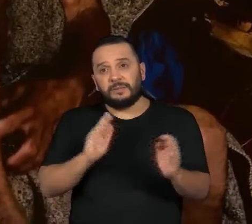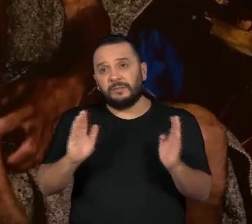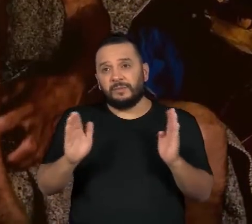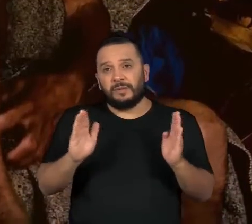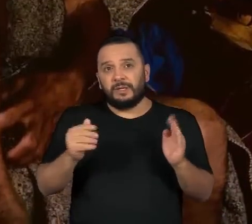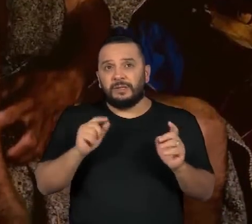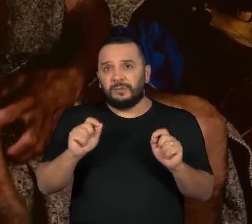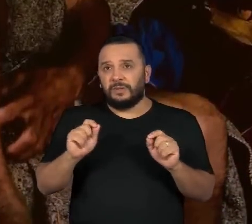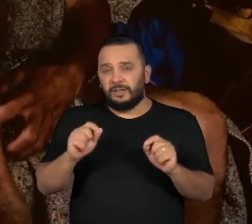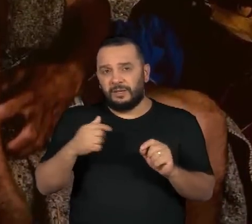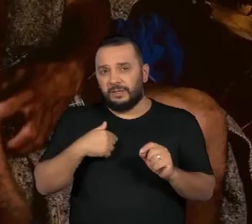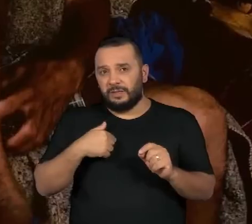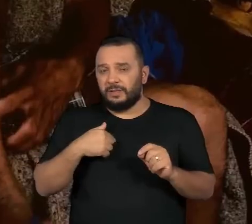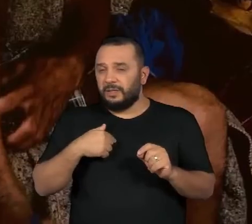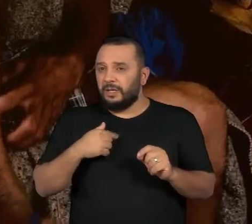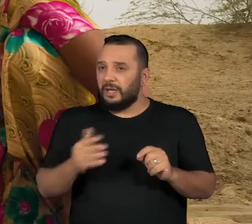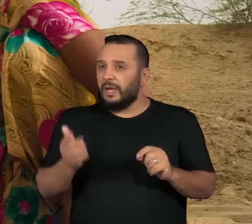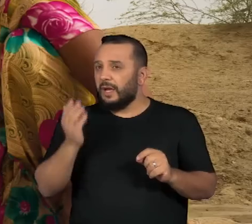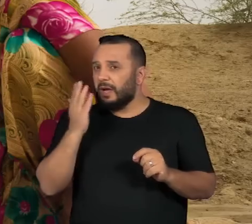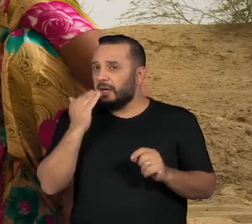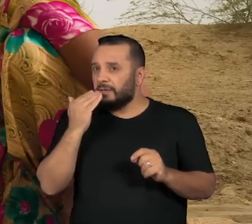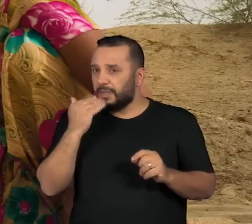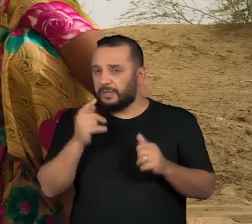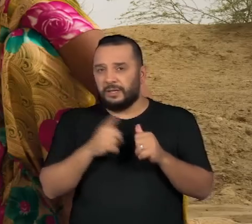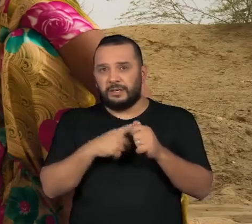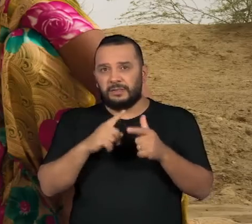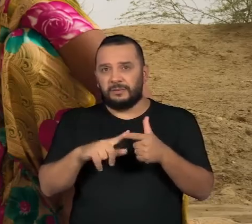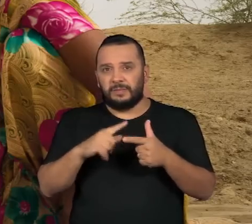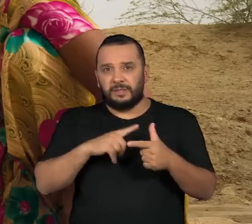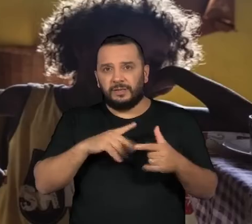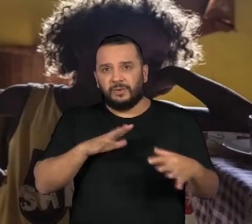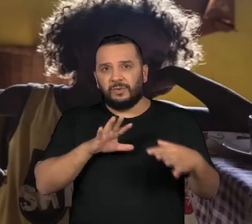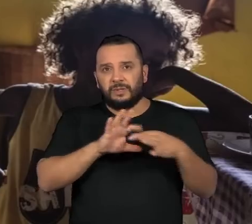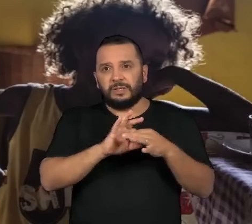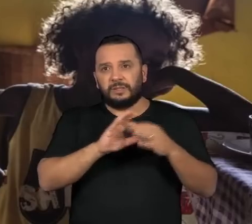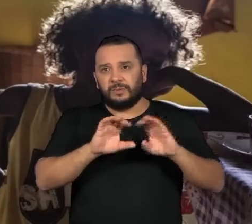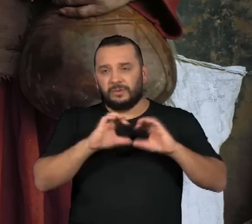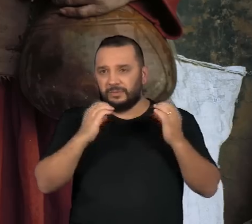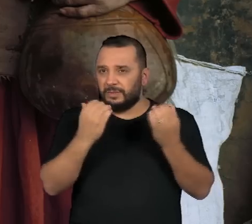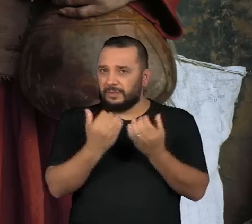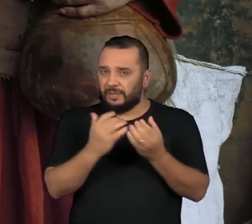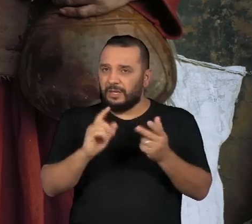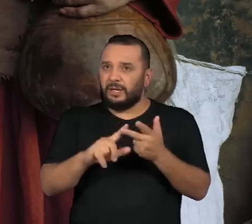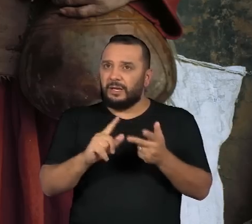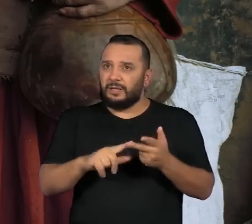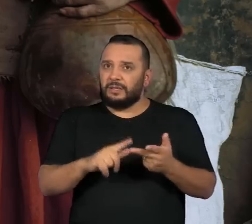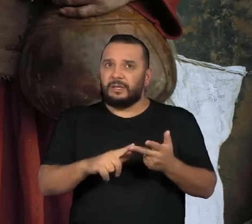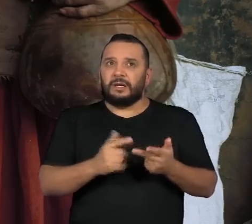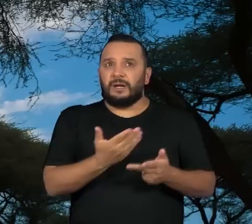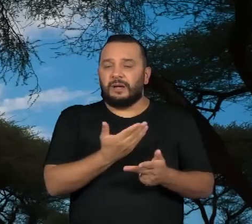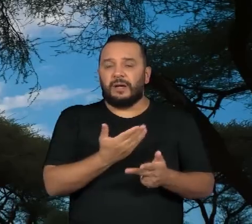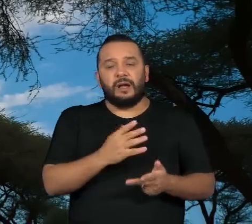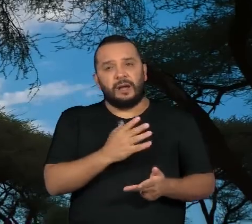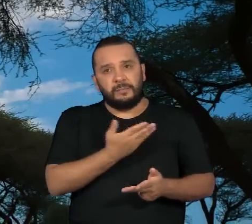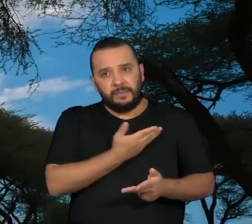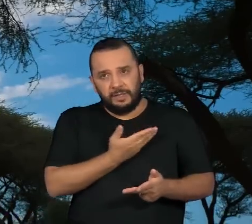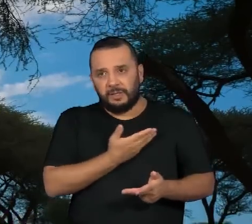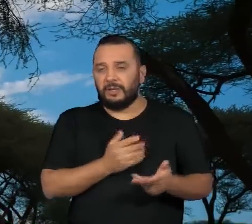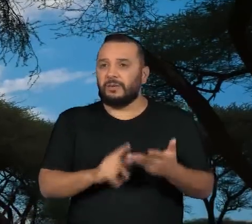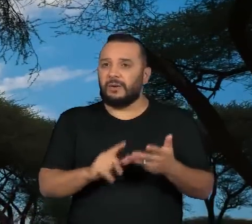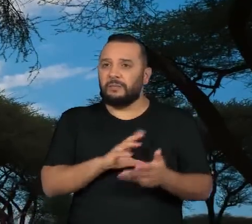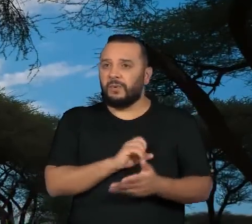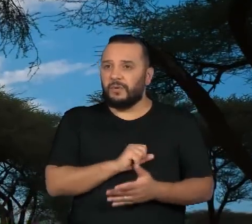se alimentar, para fazer suas conexões comunitárias, os seus amores, os seus amigos. Então essa busca da água